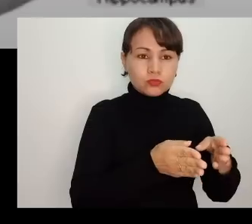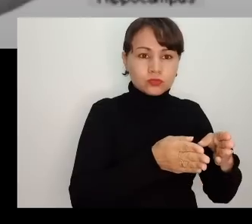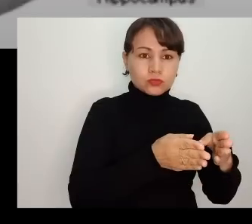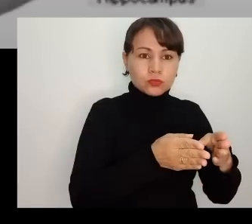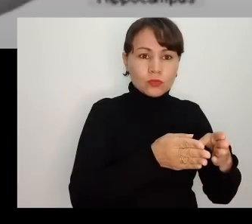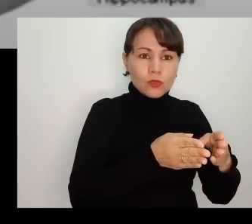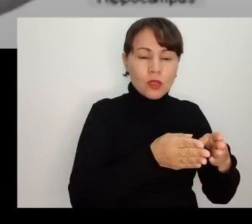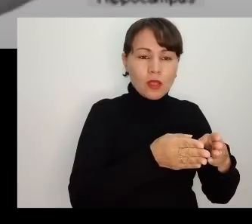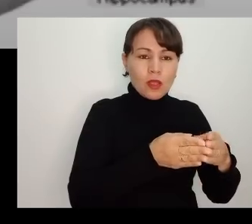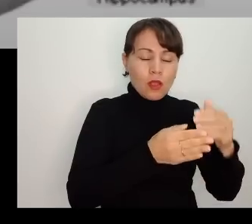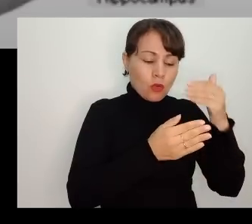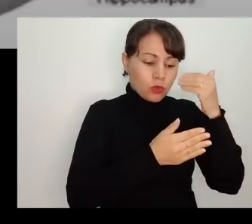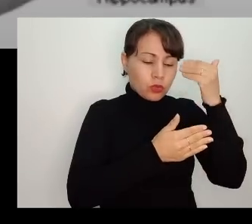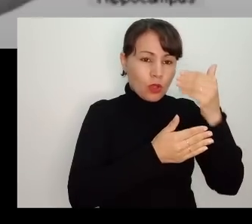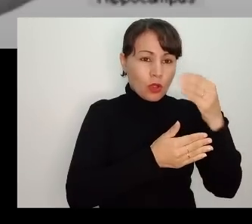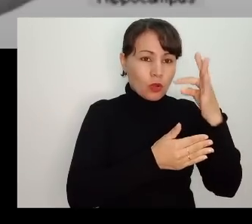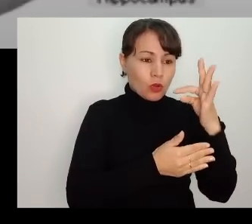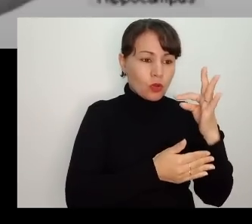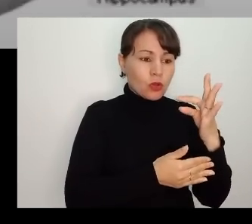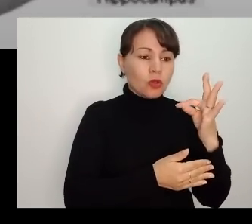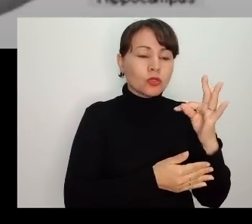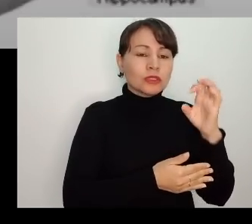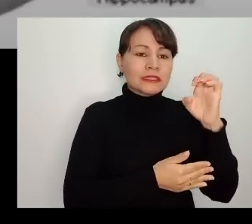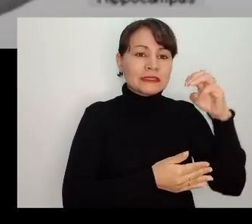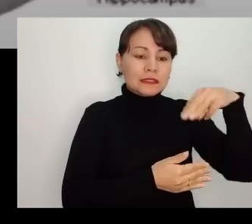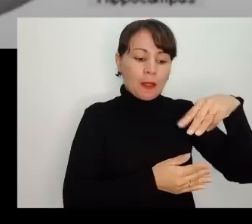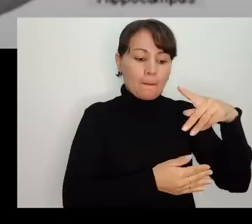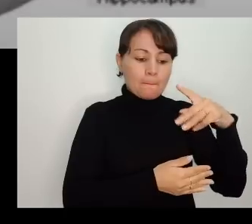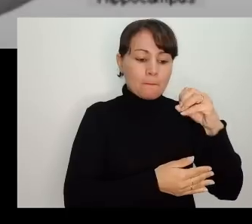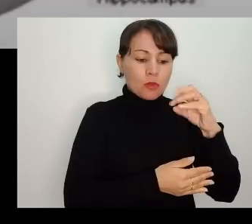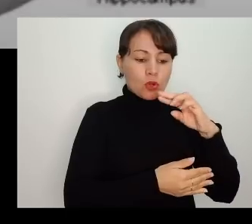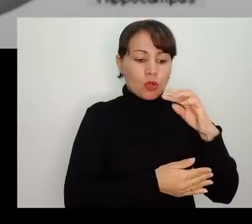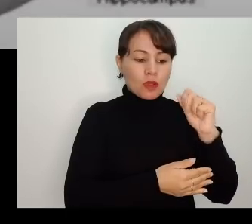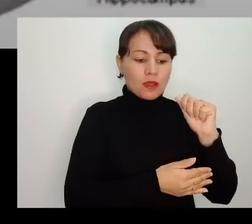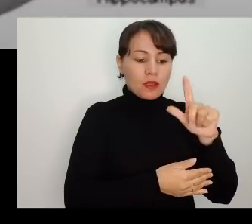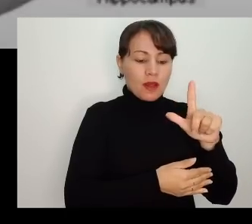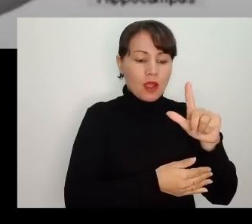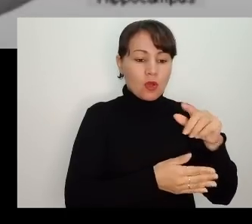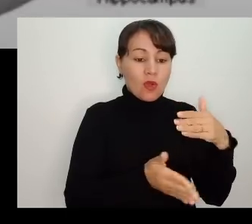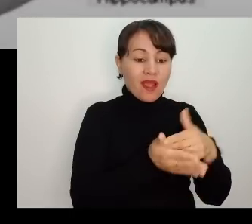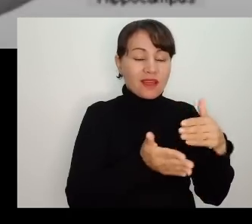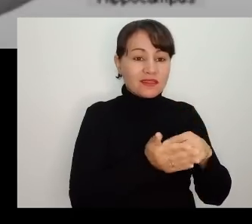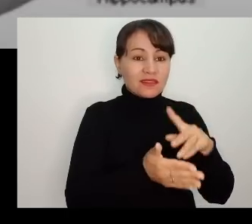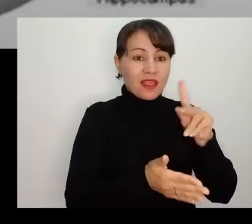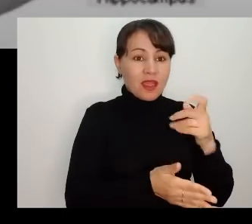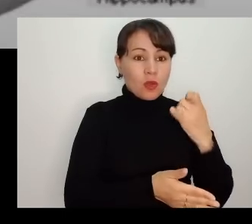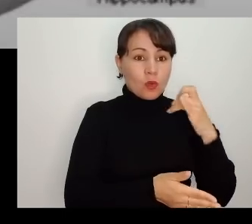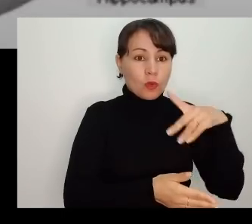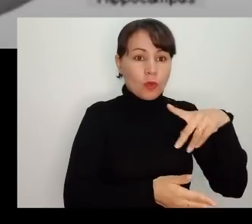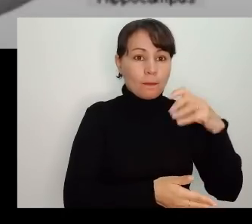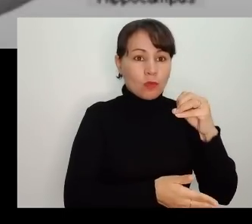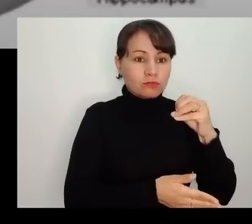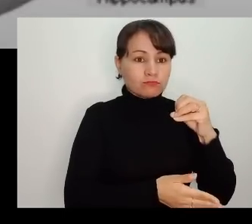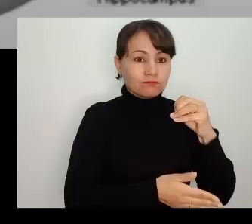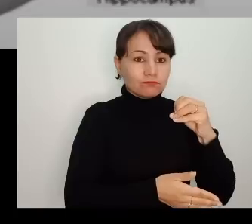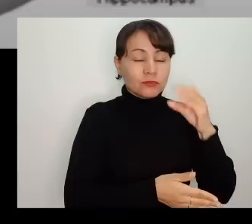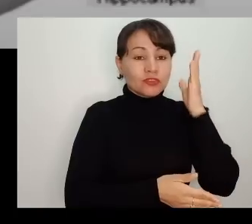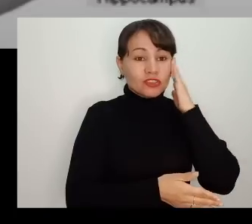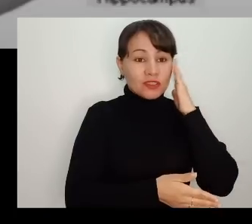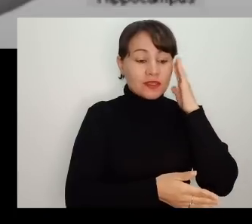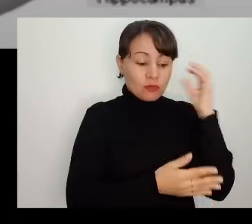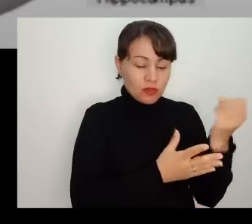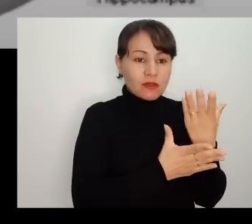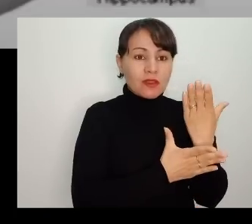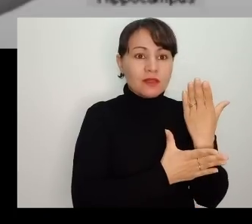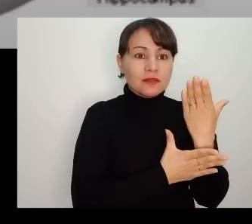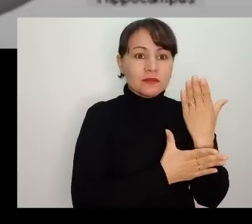segue para o lobo temporal até chegar no hipocampo. Lá no hipocampo, vocês já sabem todo o